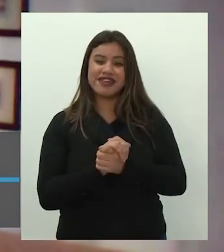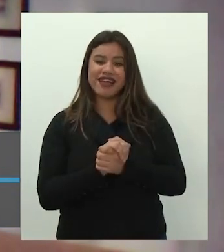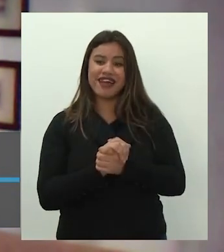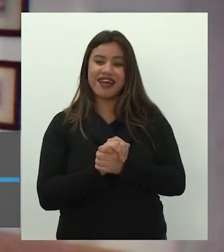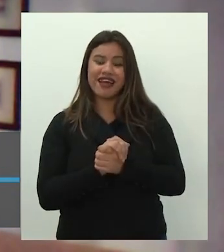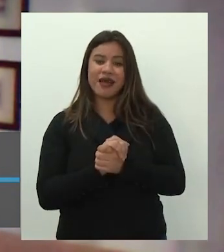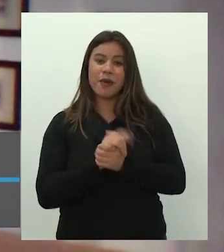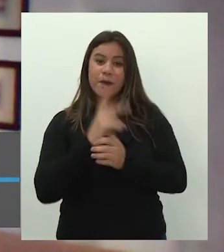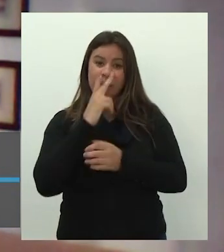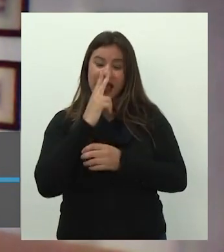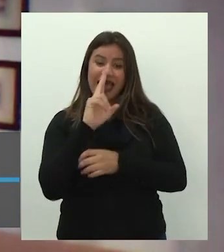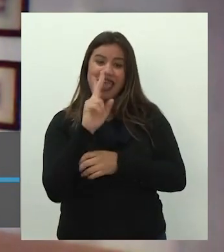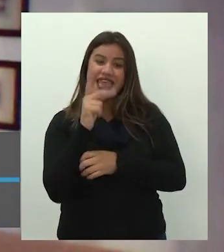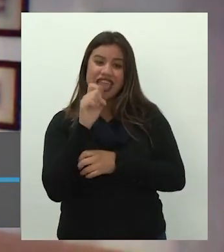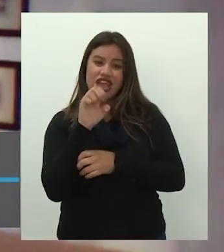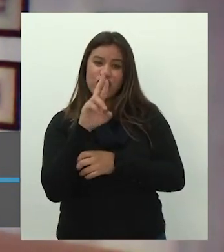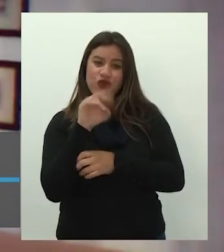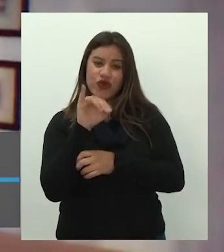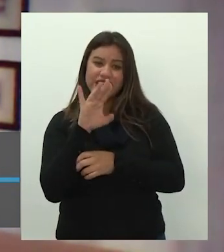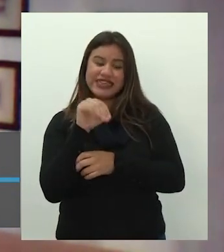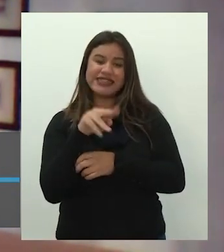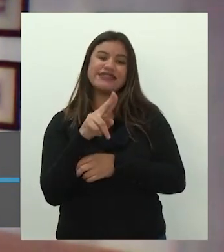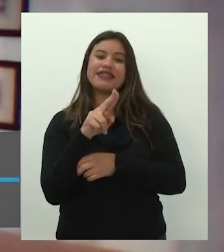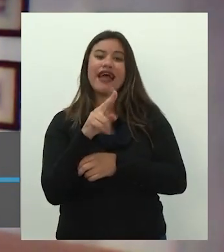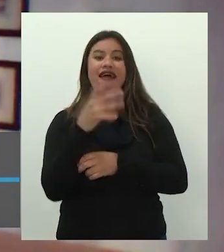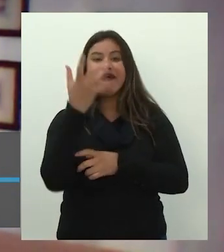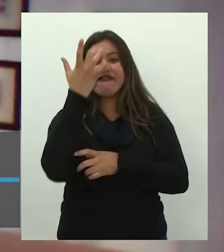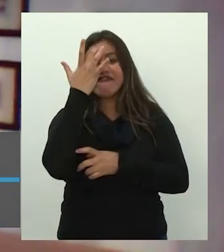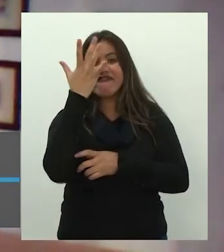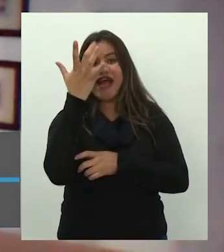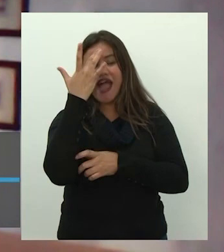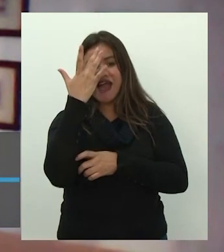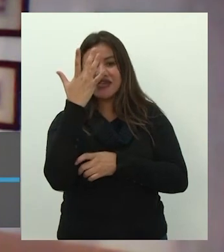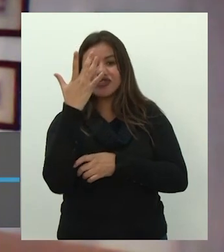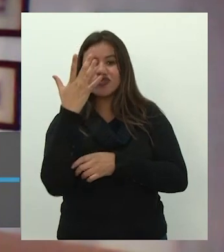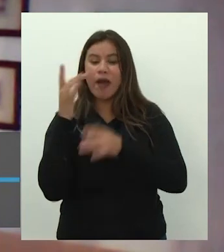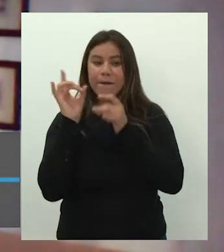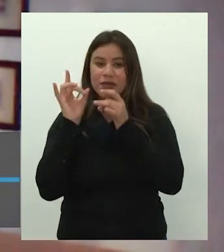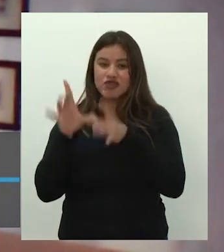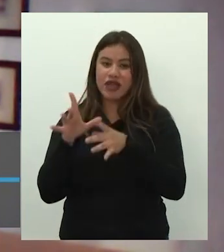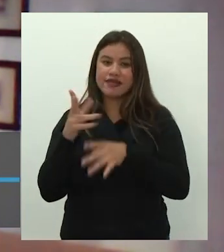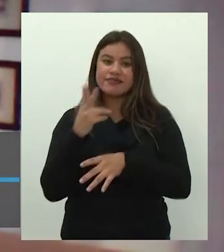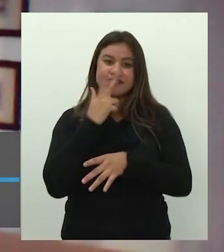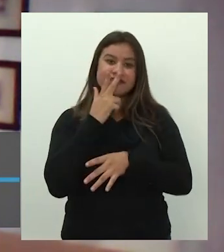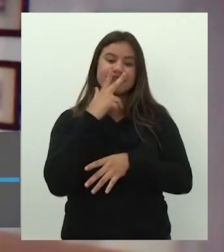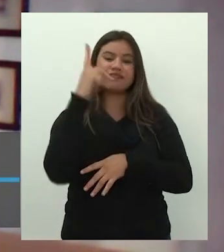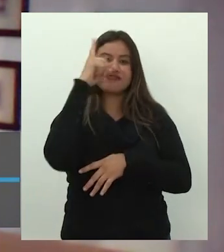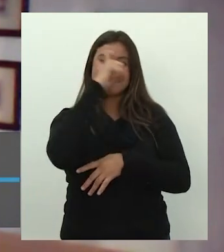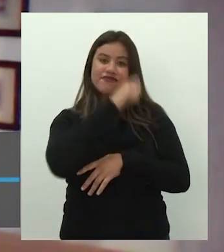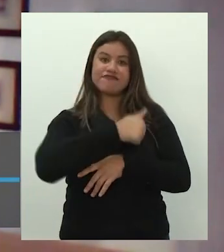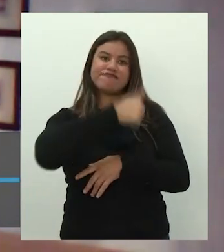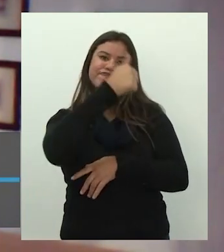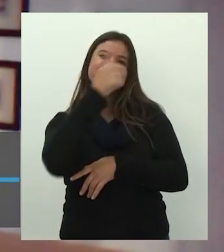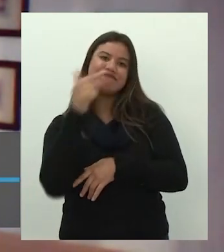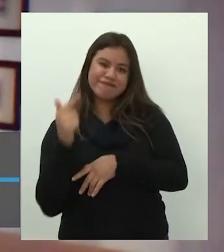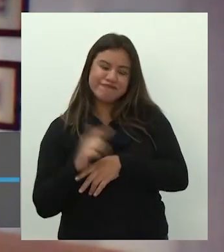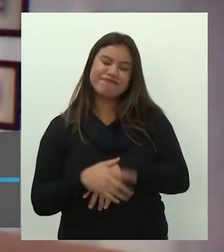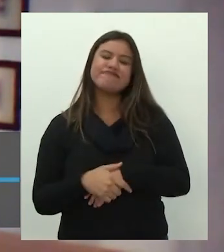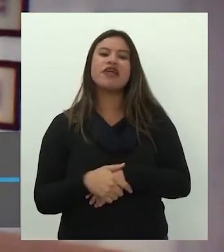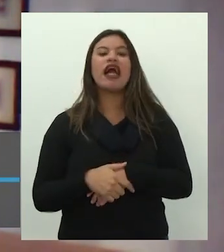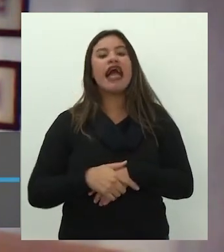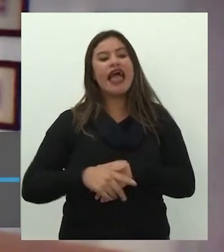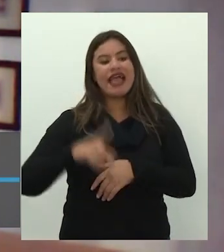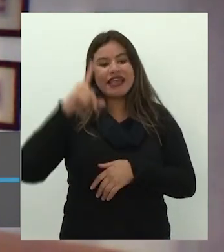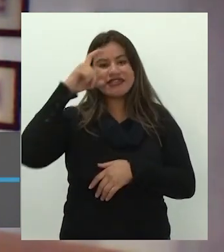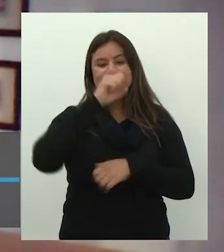até heroína é mais fácil do que cigarro. Então, é difícil parar de fumar